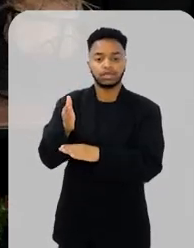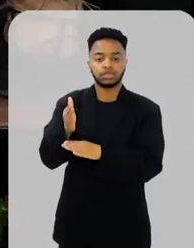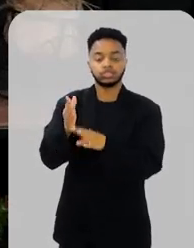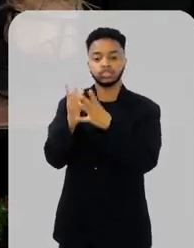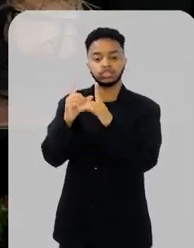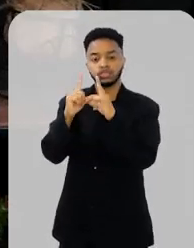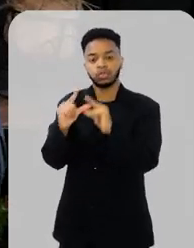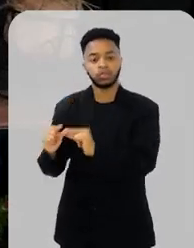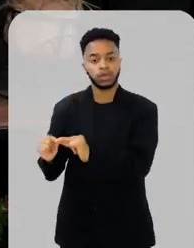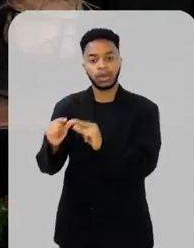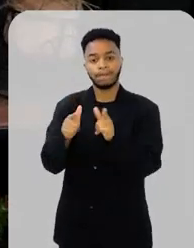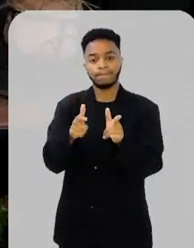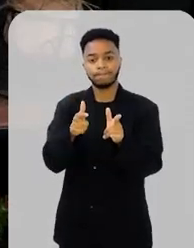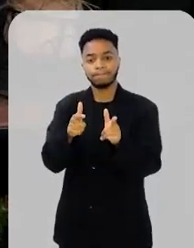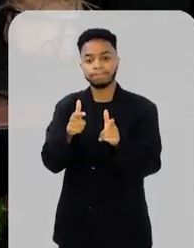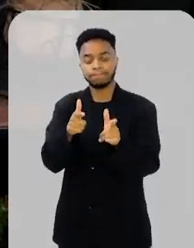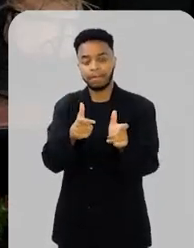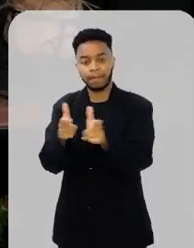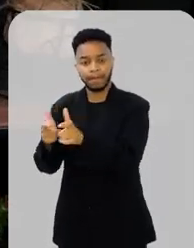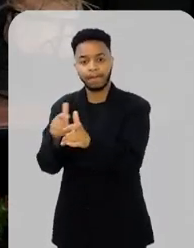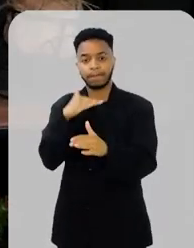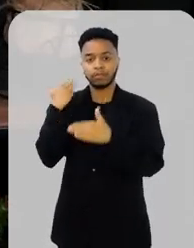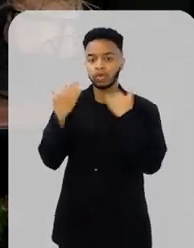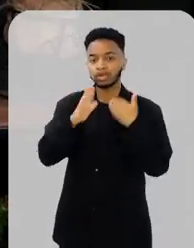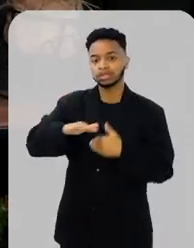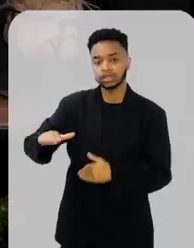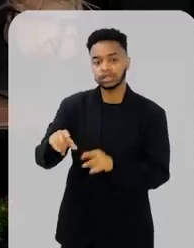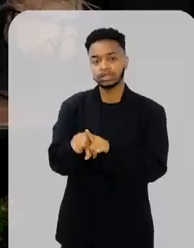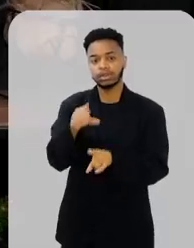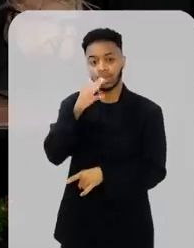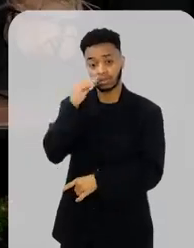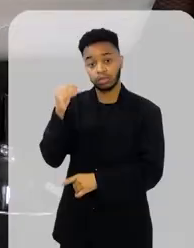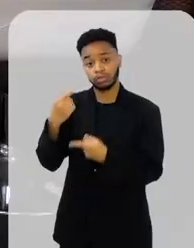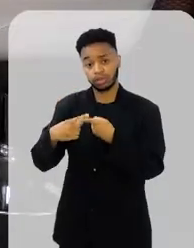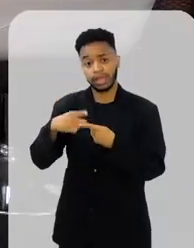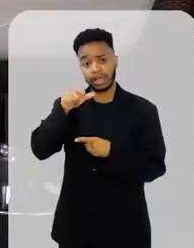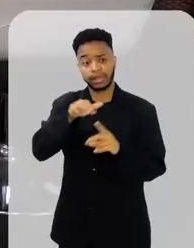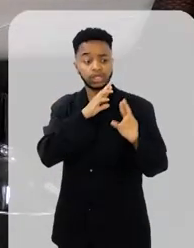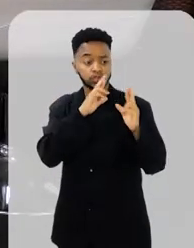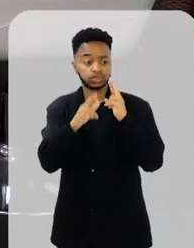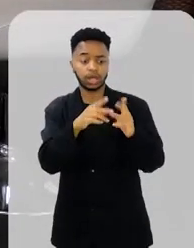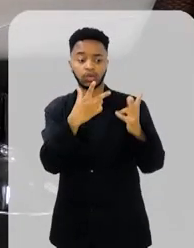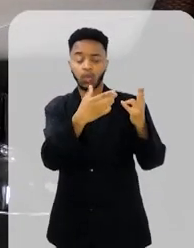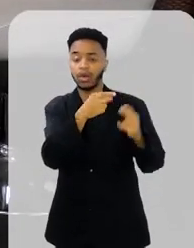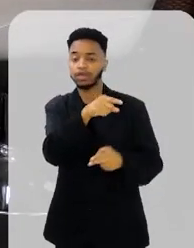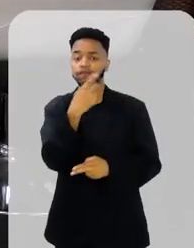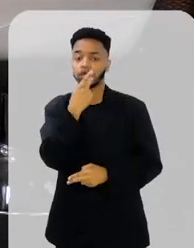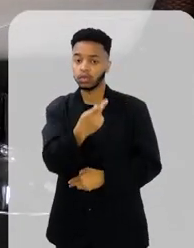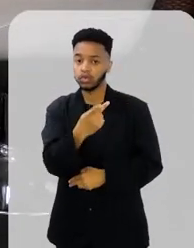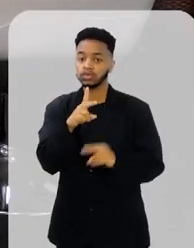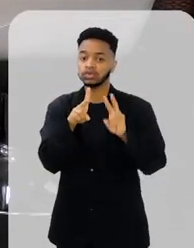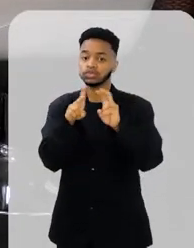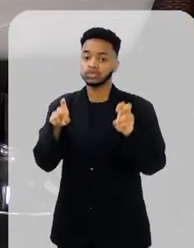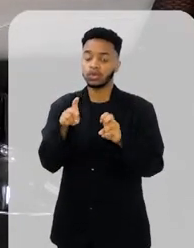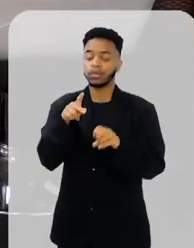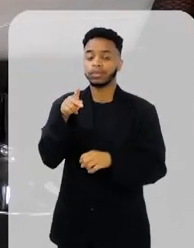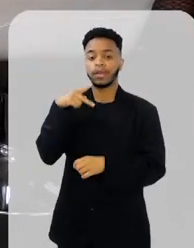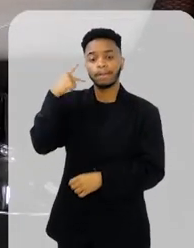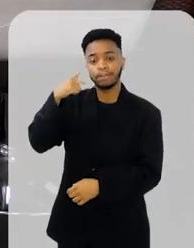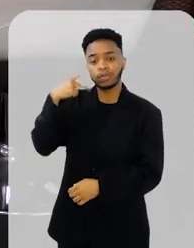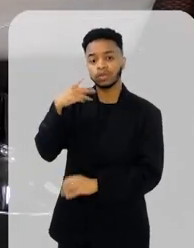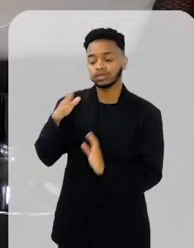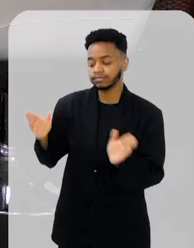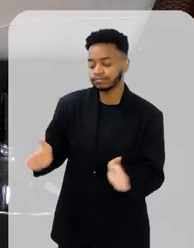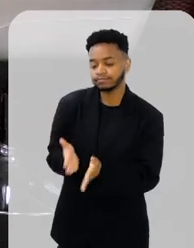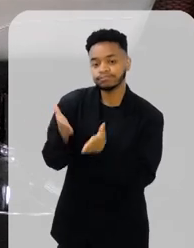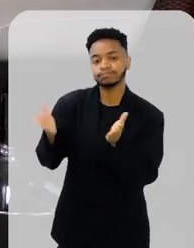à letalidade contra crianças e adolescentes, porque é resultado exatamente daquilo que o Paulo colocou sobre essa